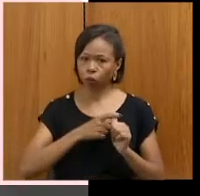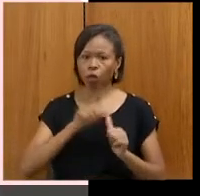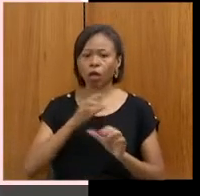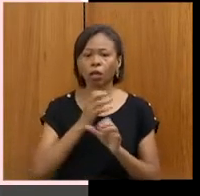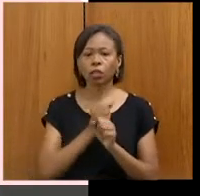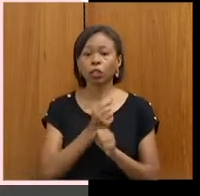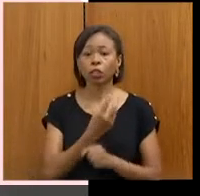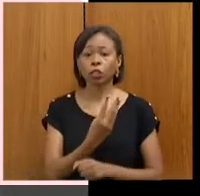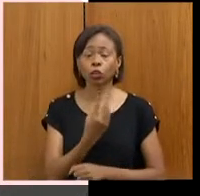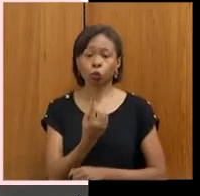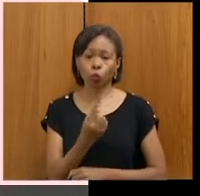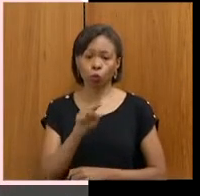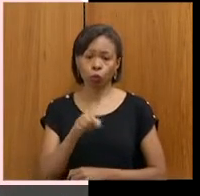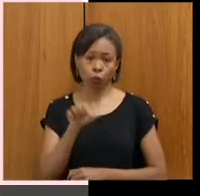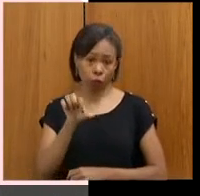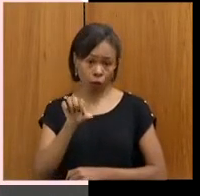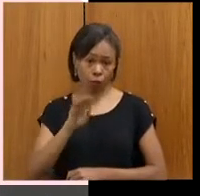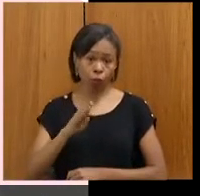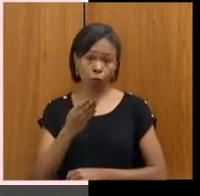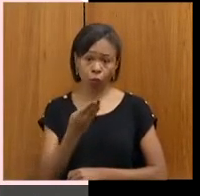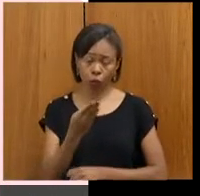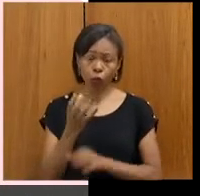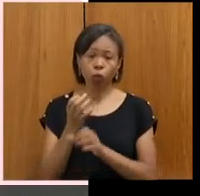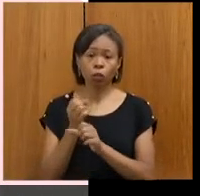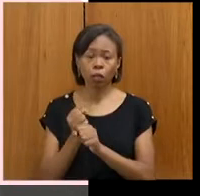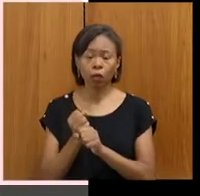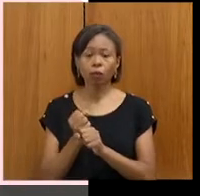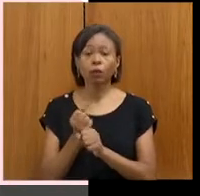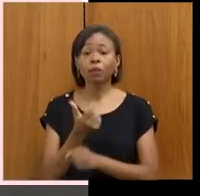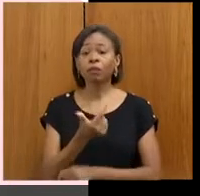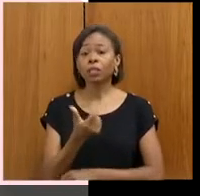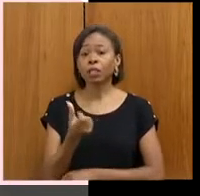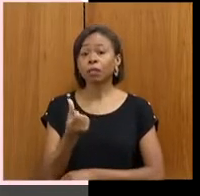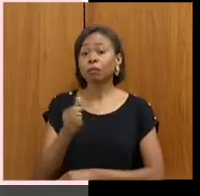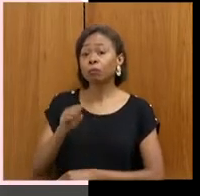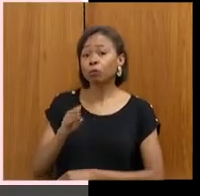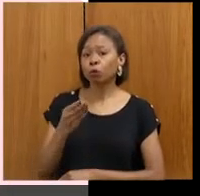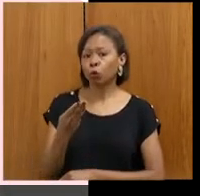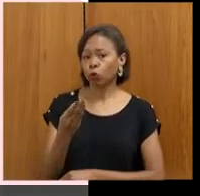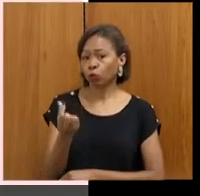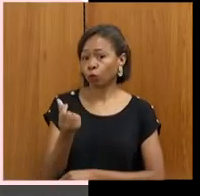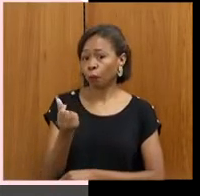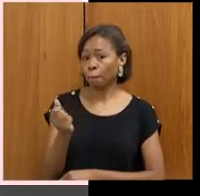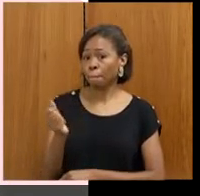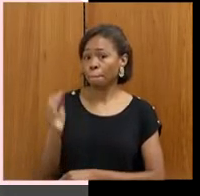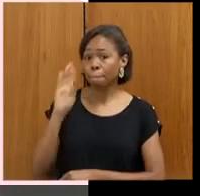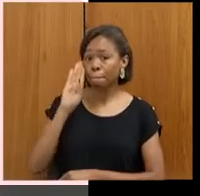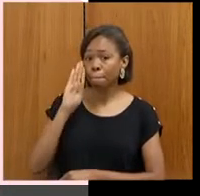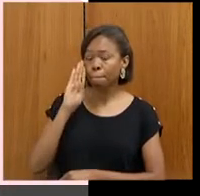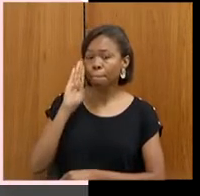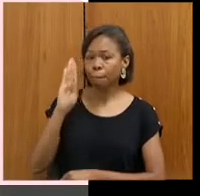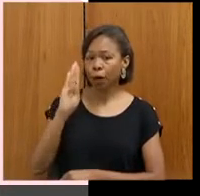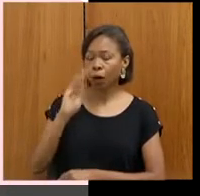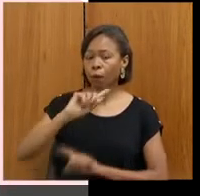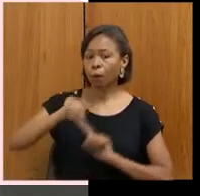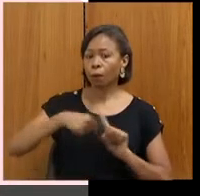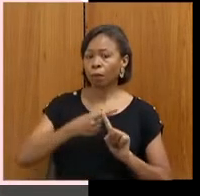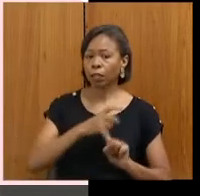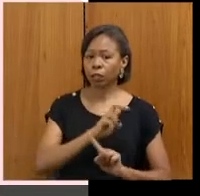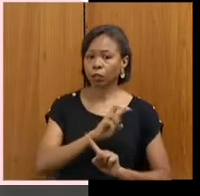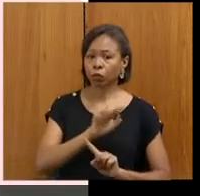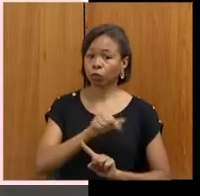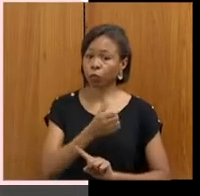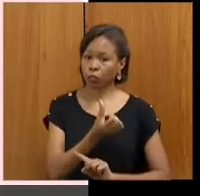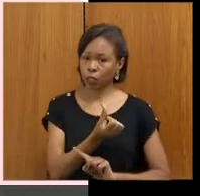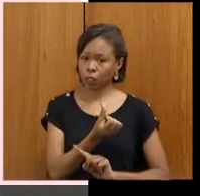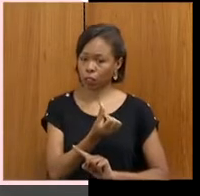31,9 bilhões sendo 26 bilhões de valor principal e se 5,6